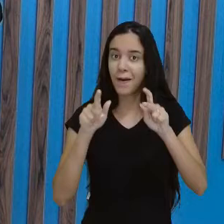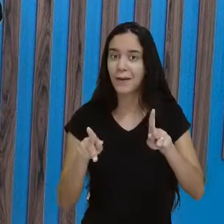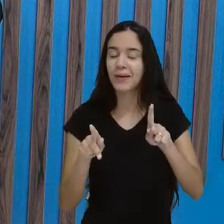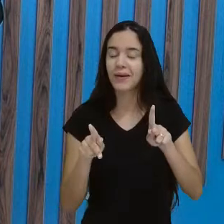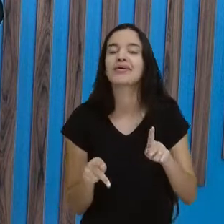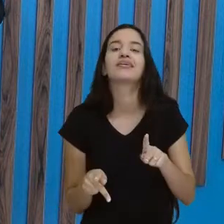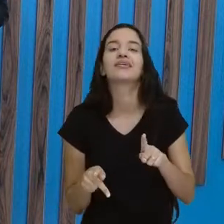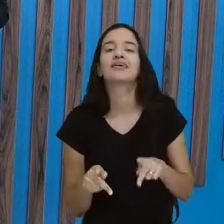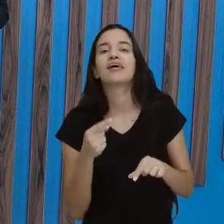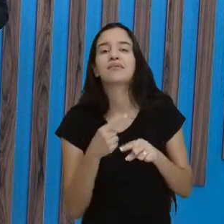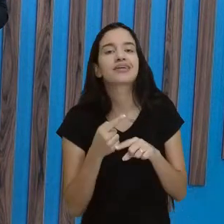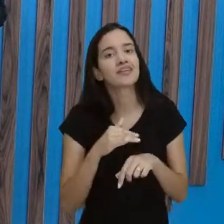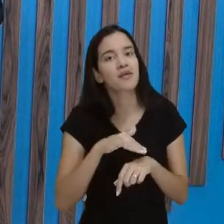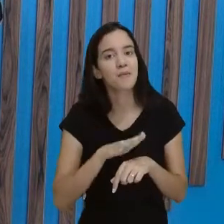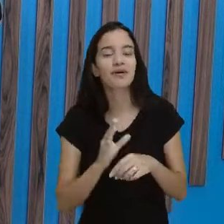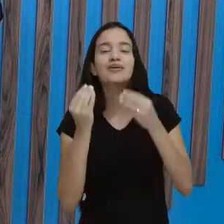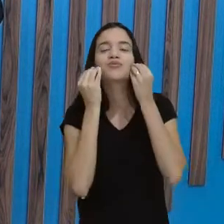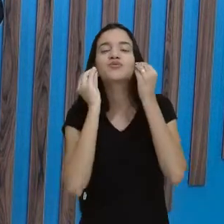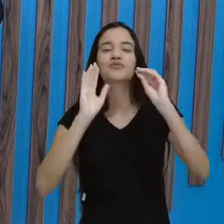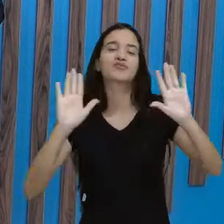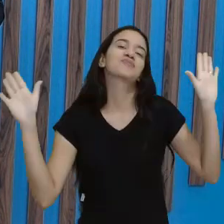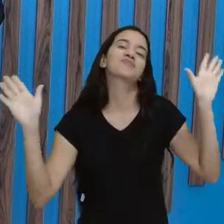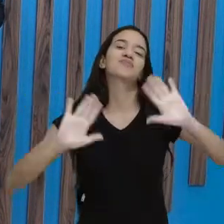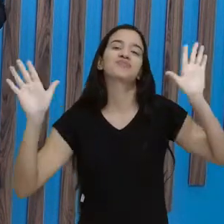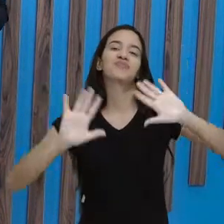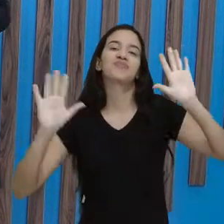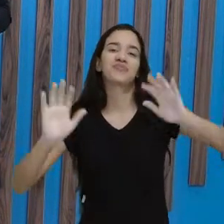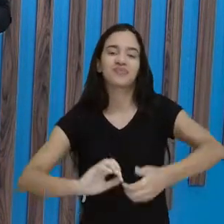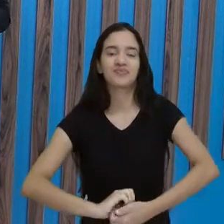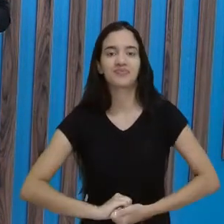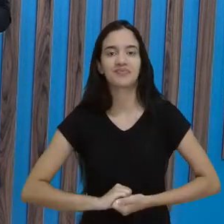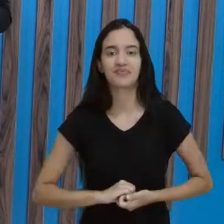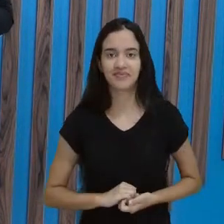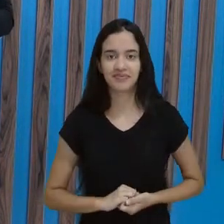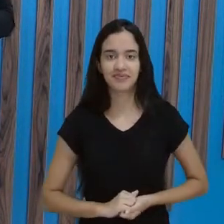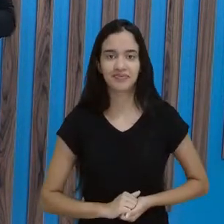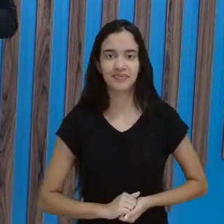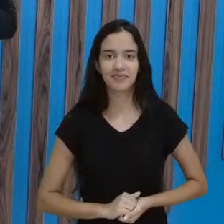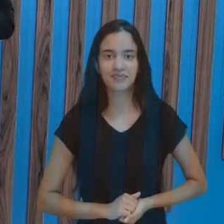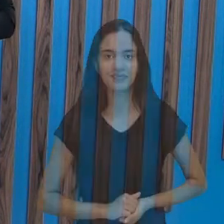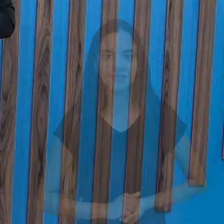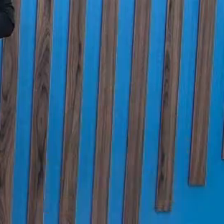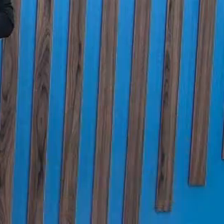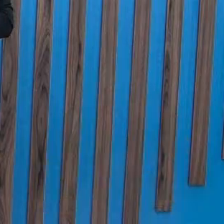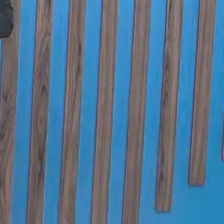Não saiam daí porque tem muito mais. Um beijão, amo vocês, tchau, tchau!